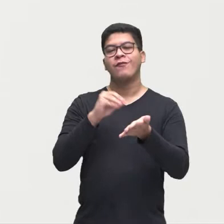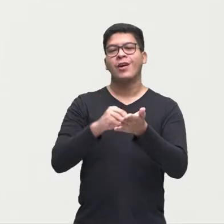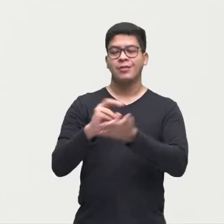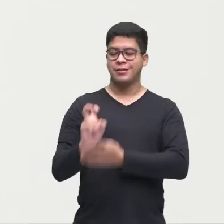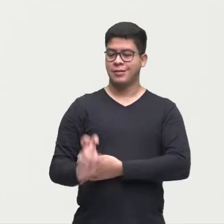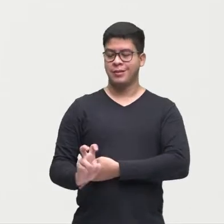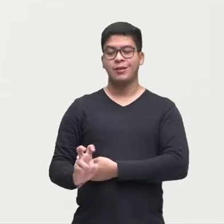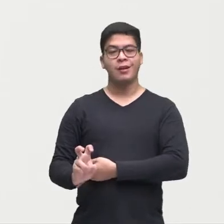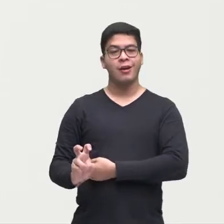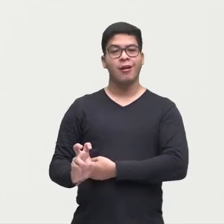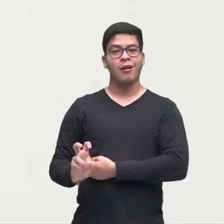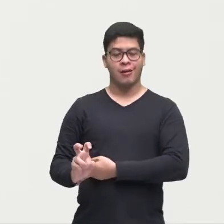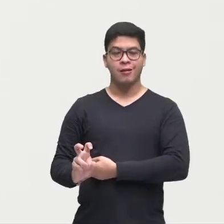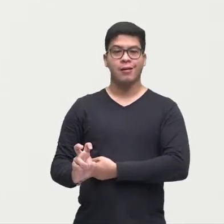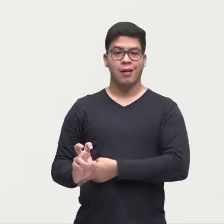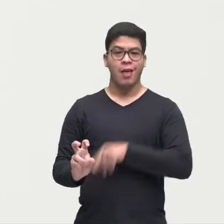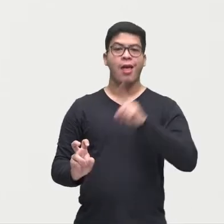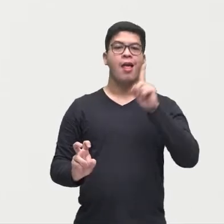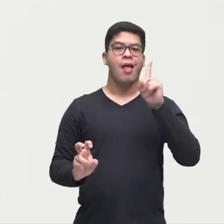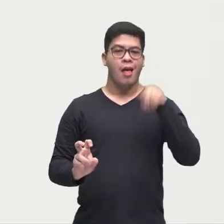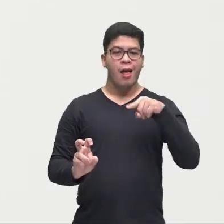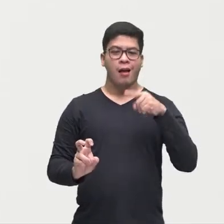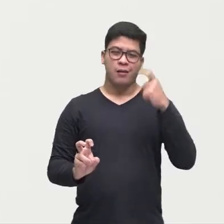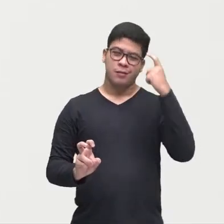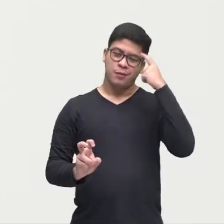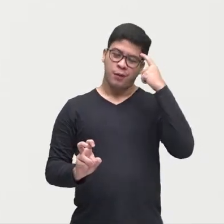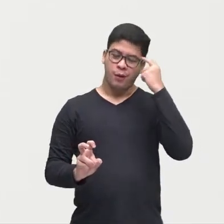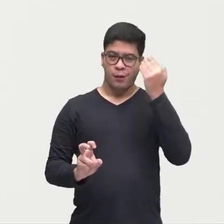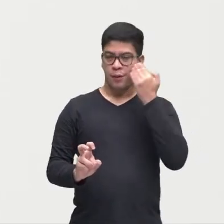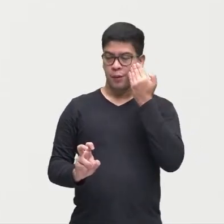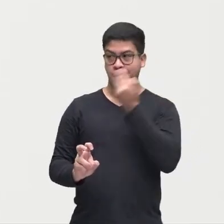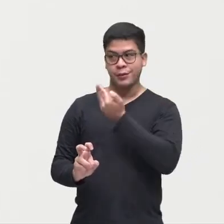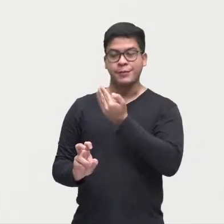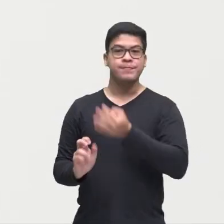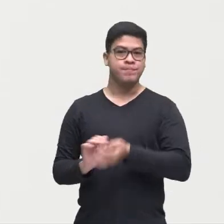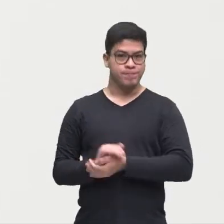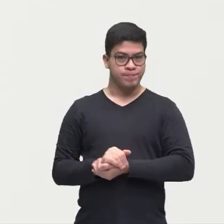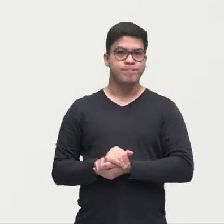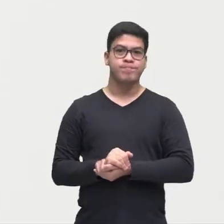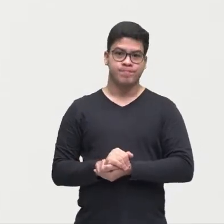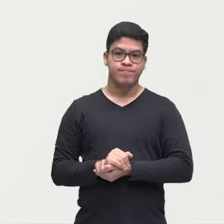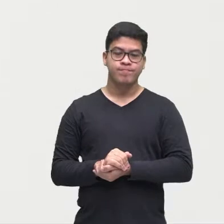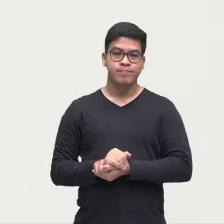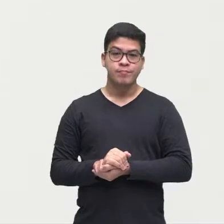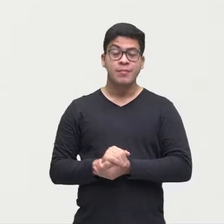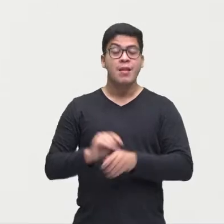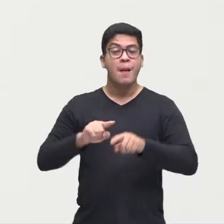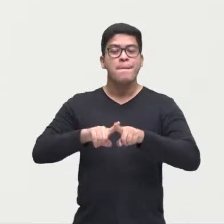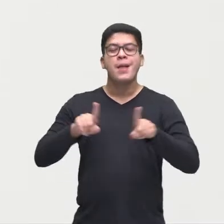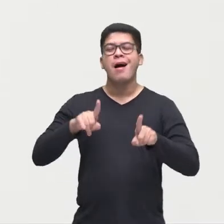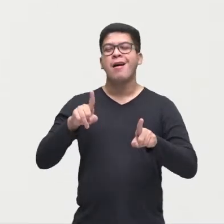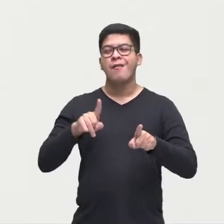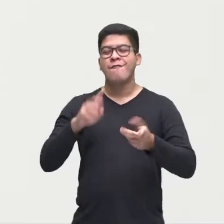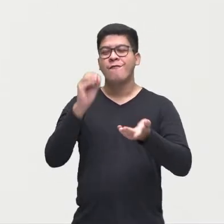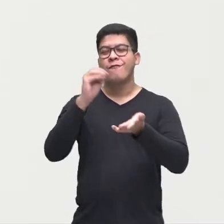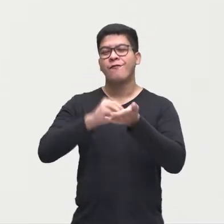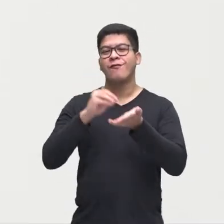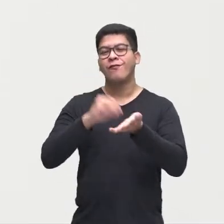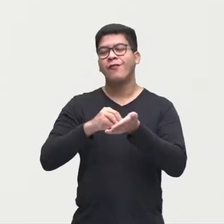resto 5. Né? O quociente foi 6, né? O resultado da divisão aqui foi 6. No entanto, sobrou um resto 5.